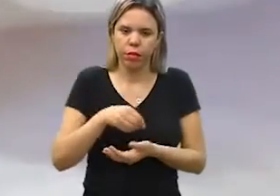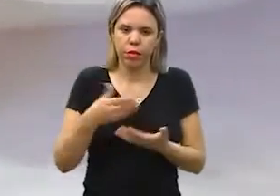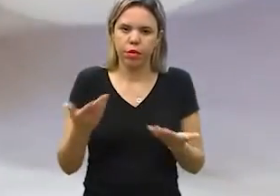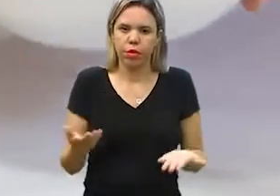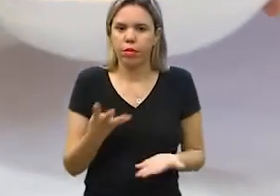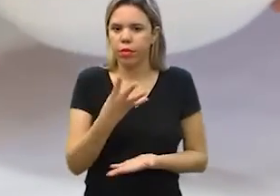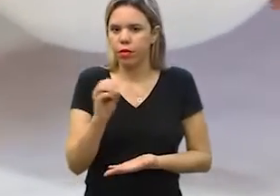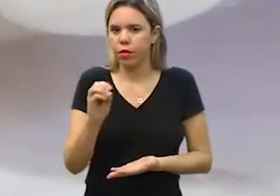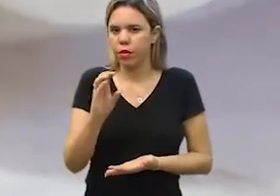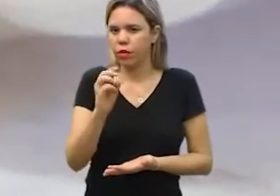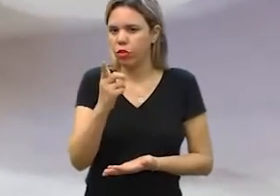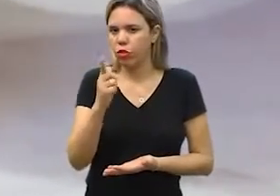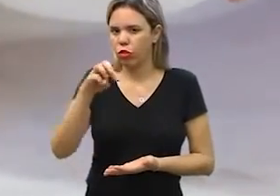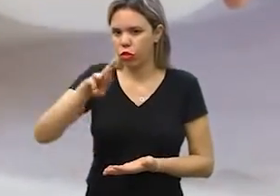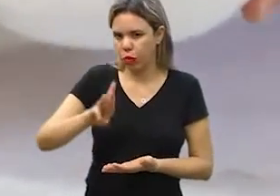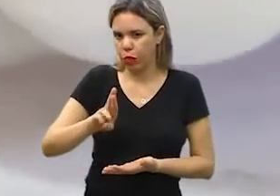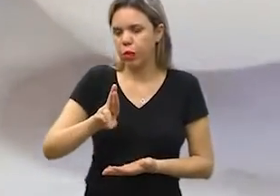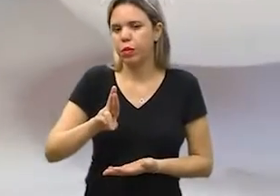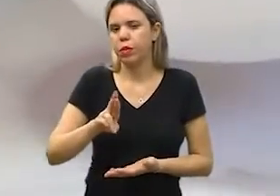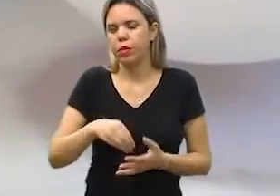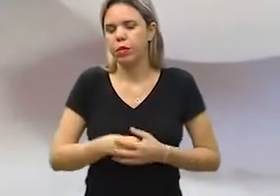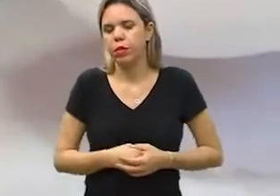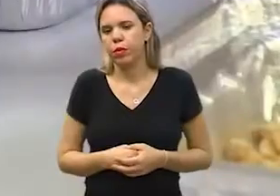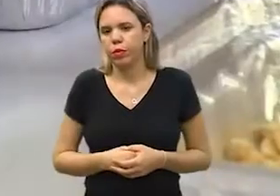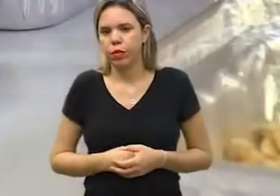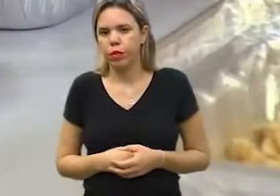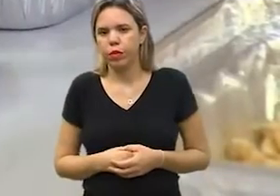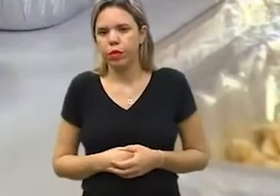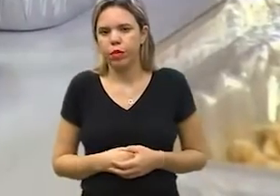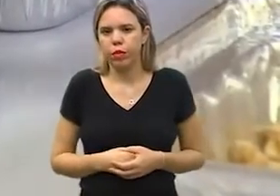Será 40 gramas de base.